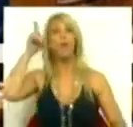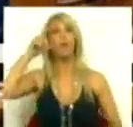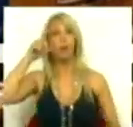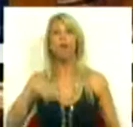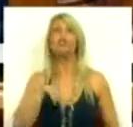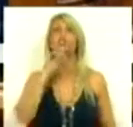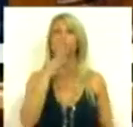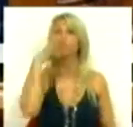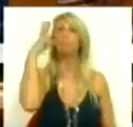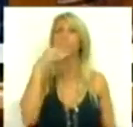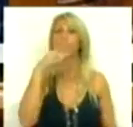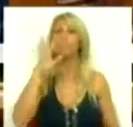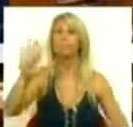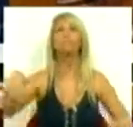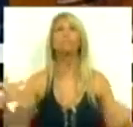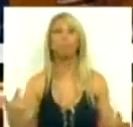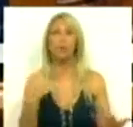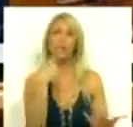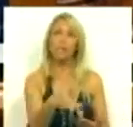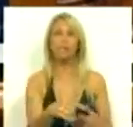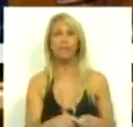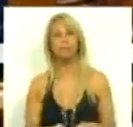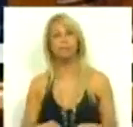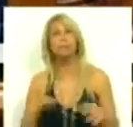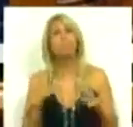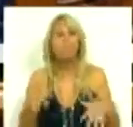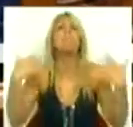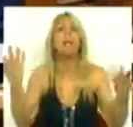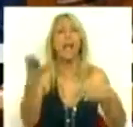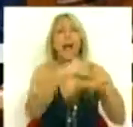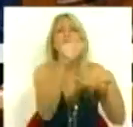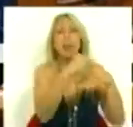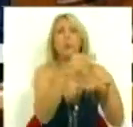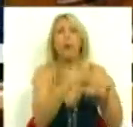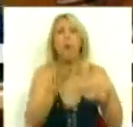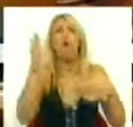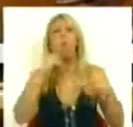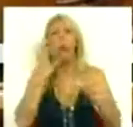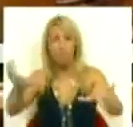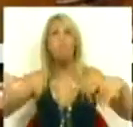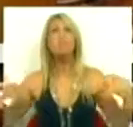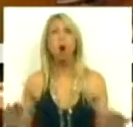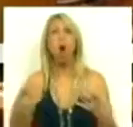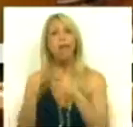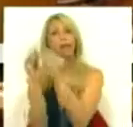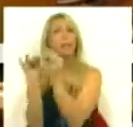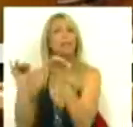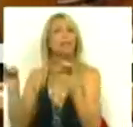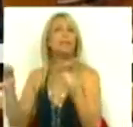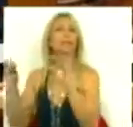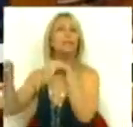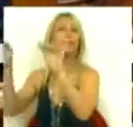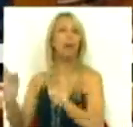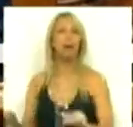podia muito bem ser: para que algodão quando se pode ter seda? Alguém é capaz de prometer ao Dr. Seguro